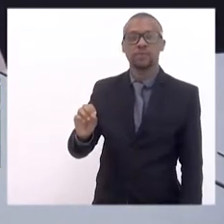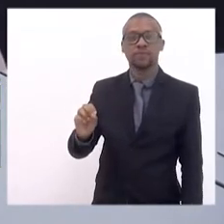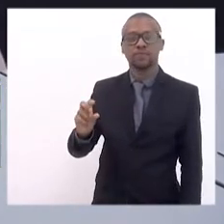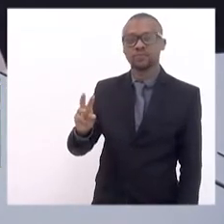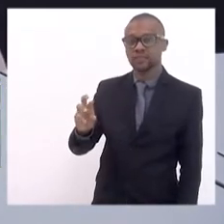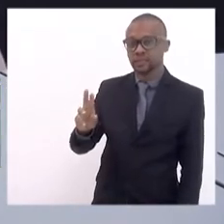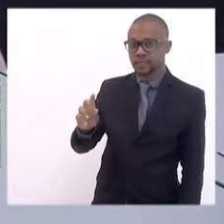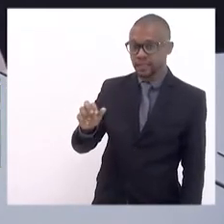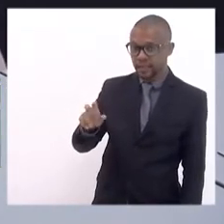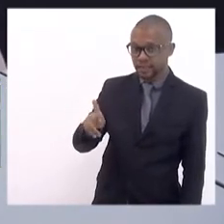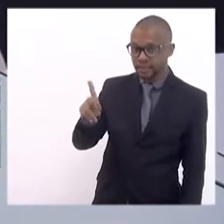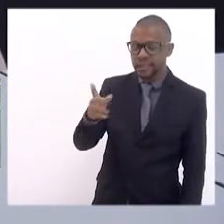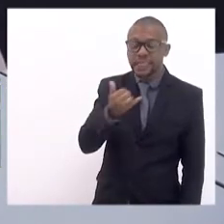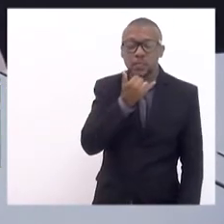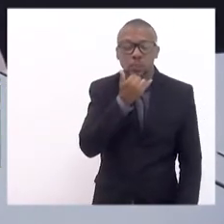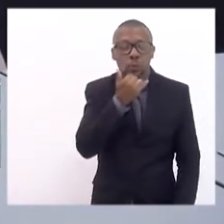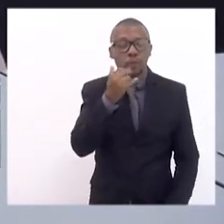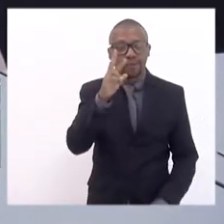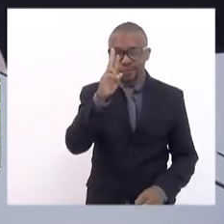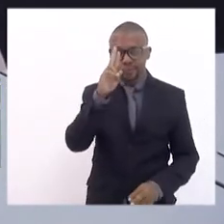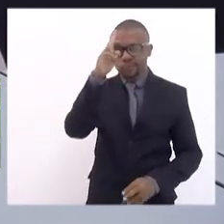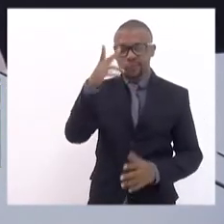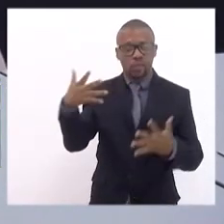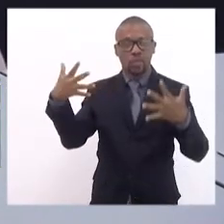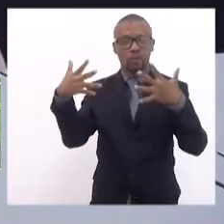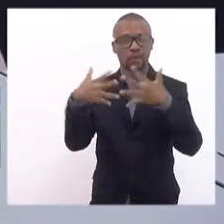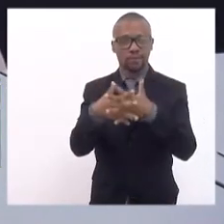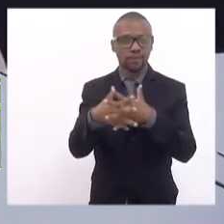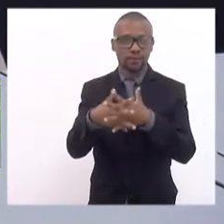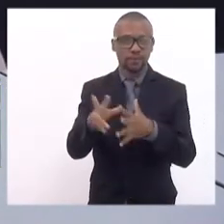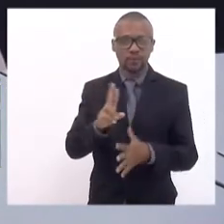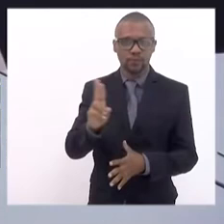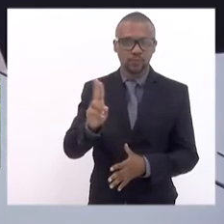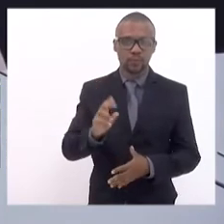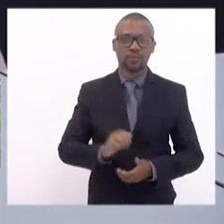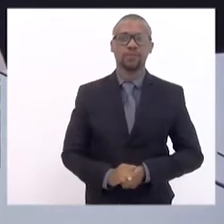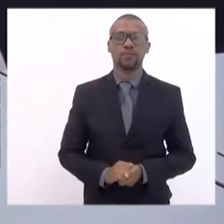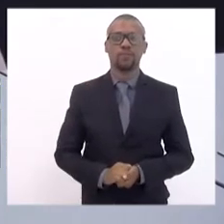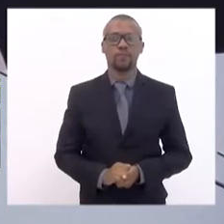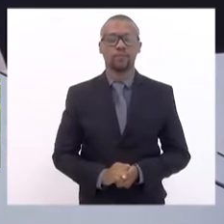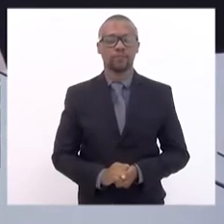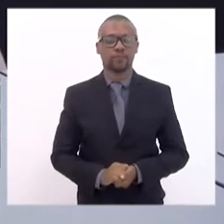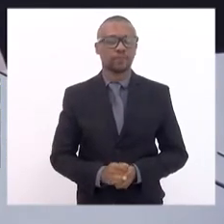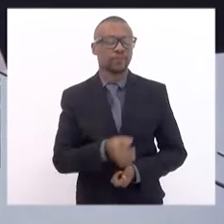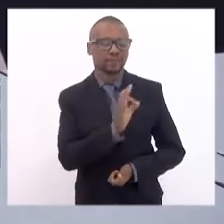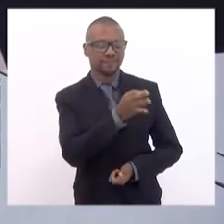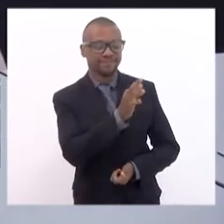Procurador, desculpe, perdão. Estou se promovendo. É que tem estatura para isso, né? Sim, tem.